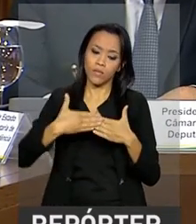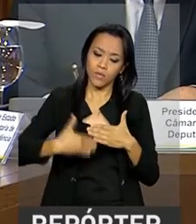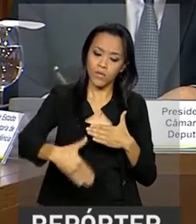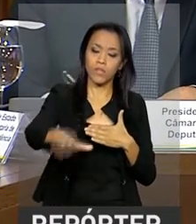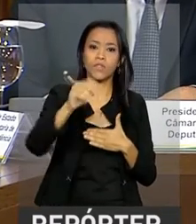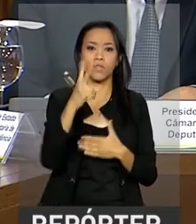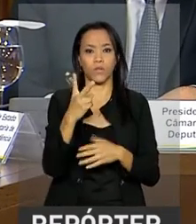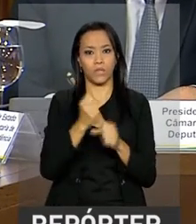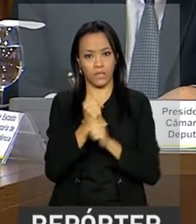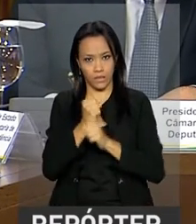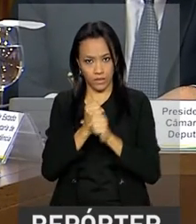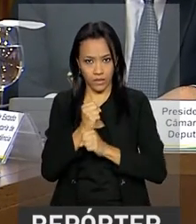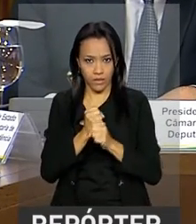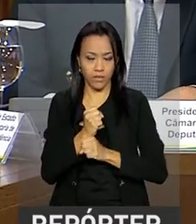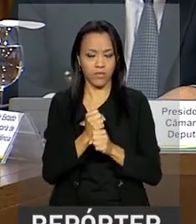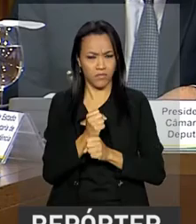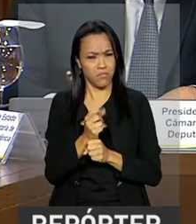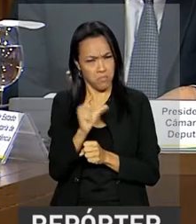dois anos